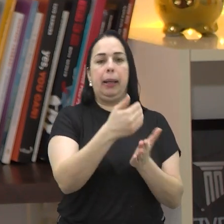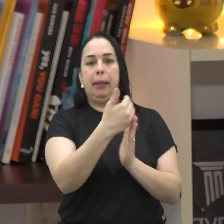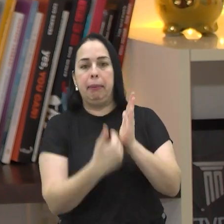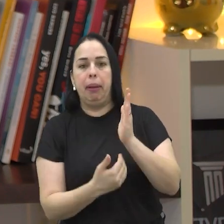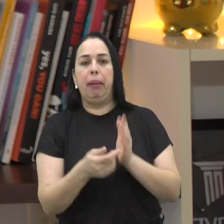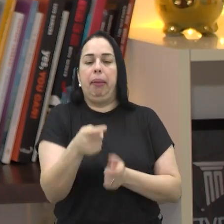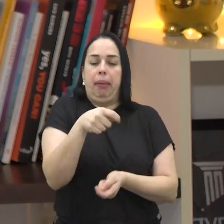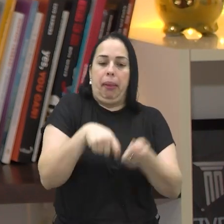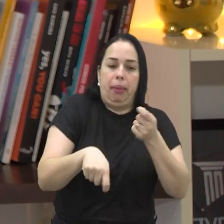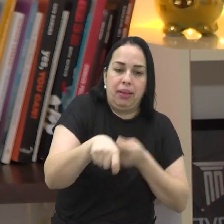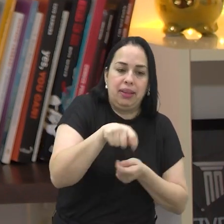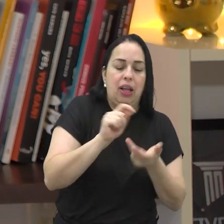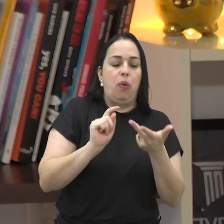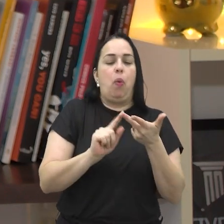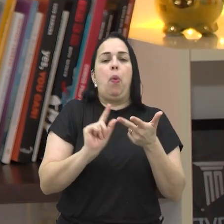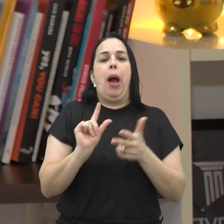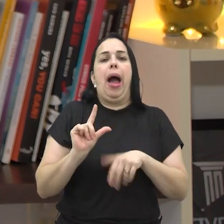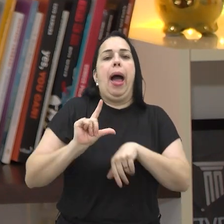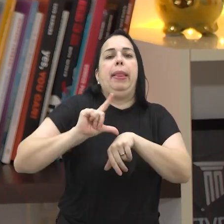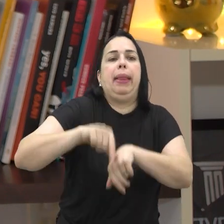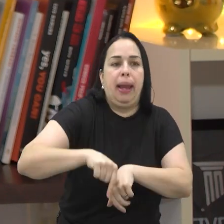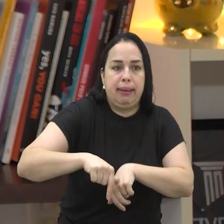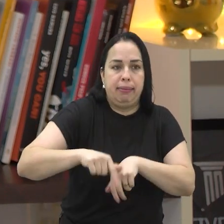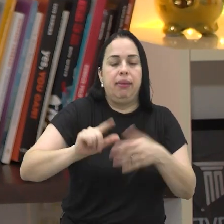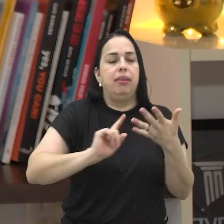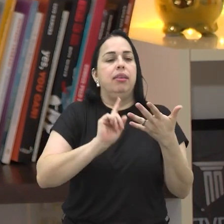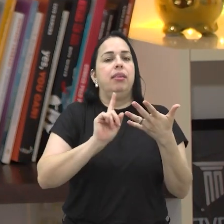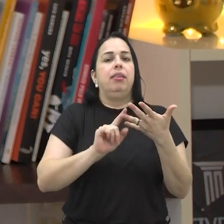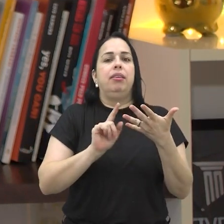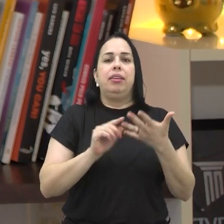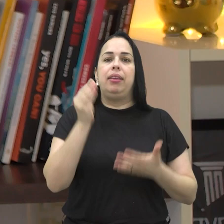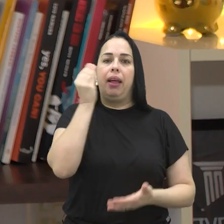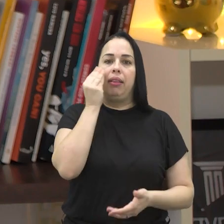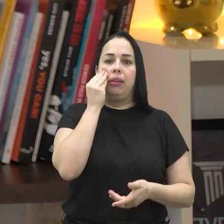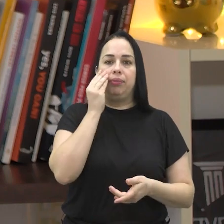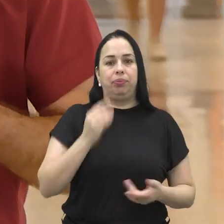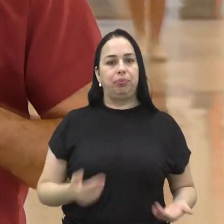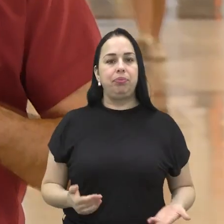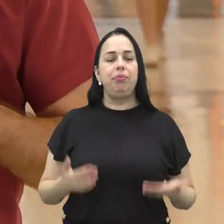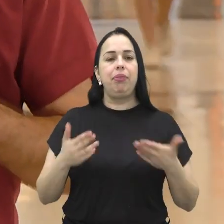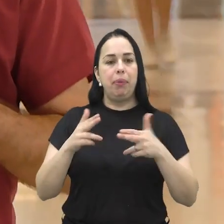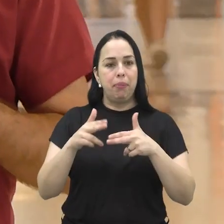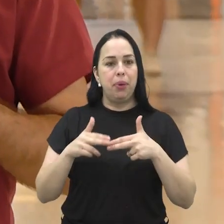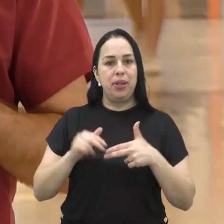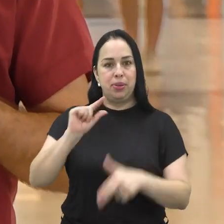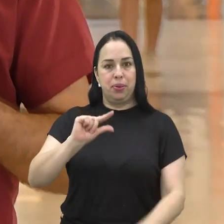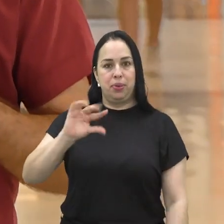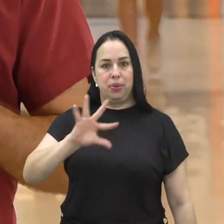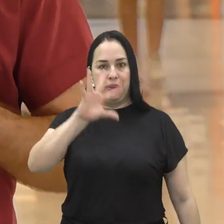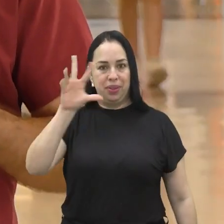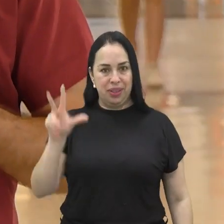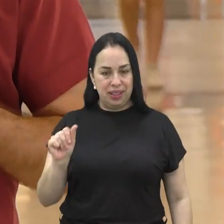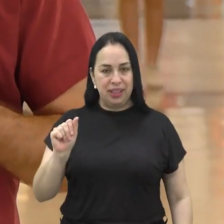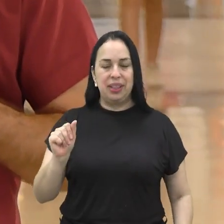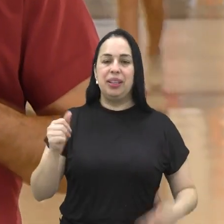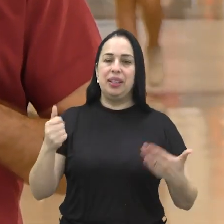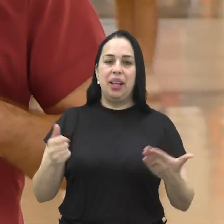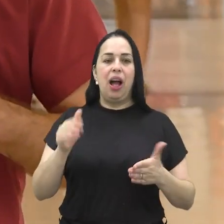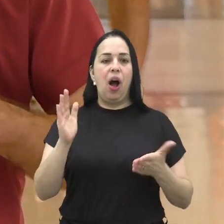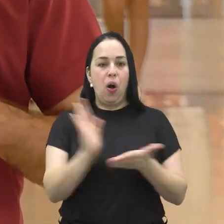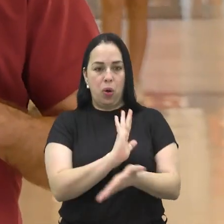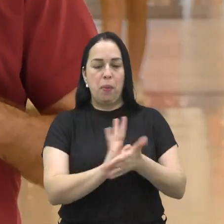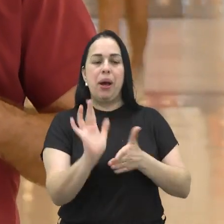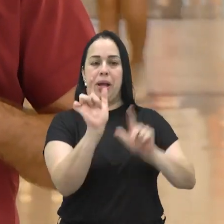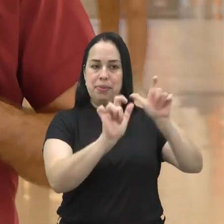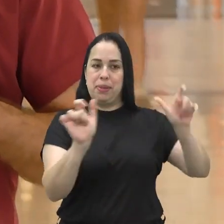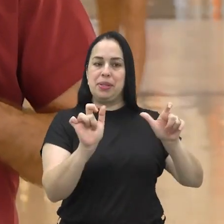mínimo, acaba renegociando, ou atrasa um pouquinho, entra no cheque especial, depois vai dando um jeito. Com a ajuda de programas como o Serasa Limpa Nome,